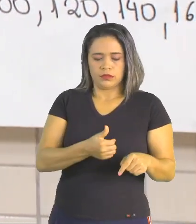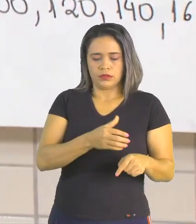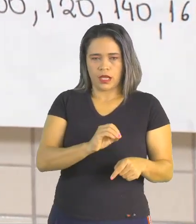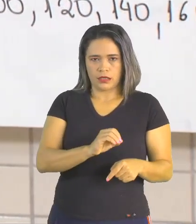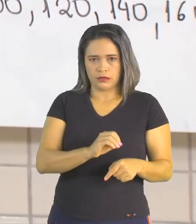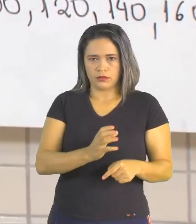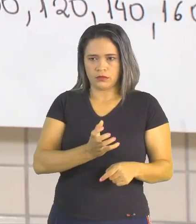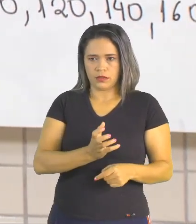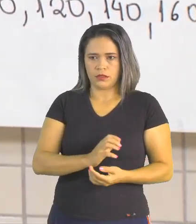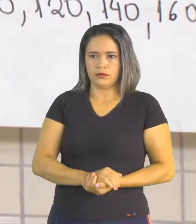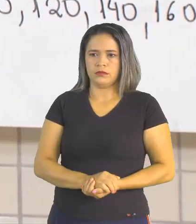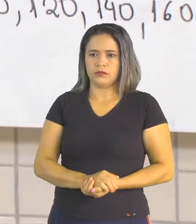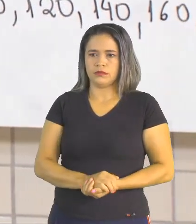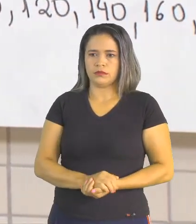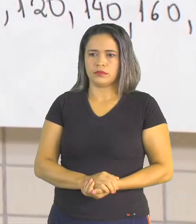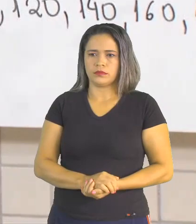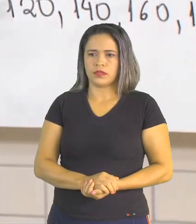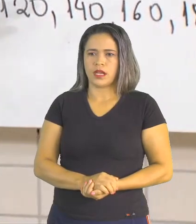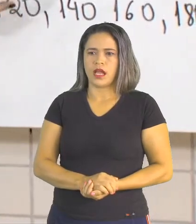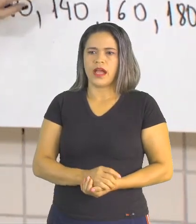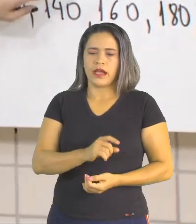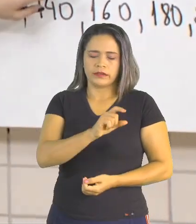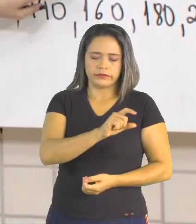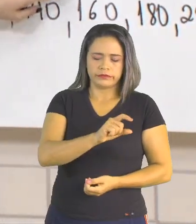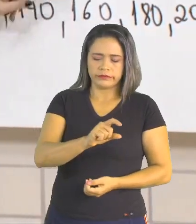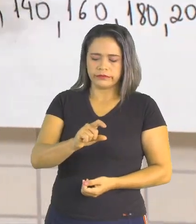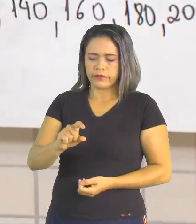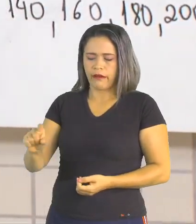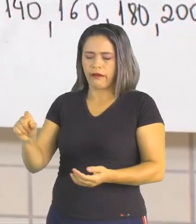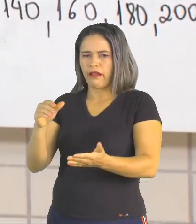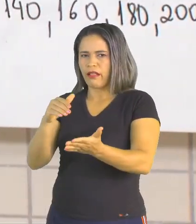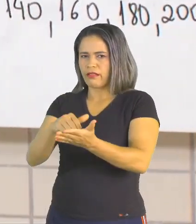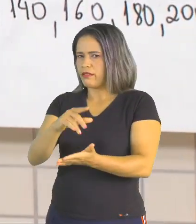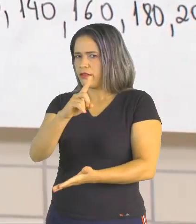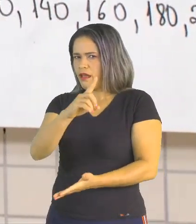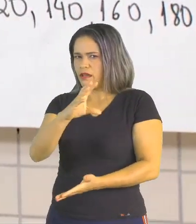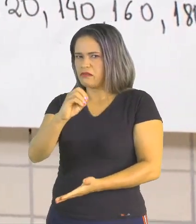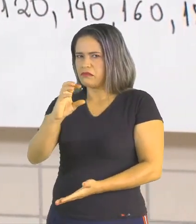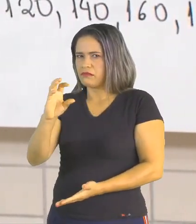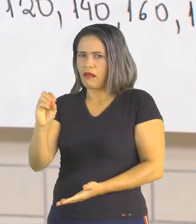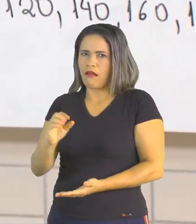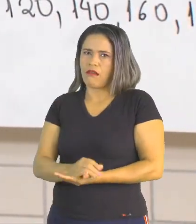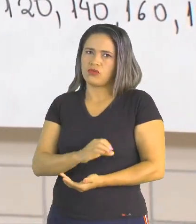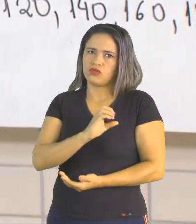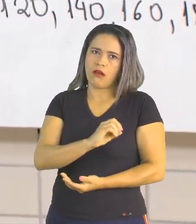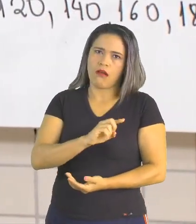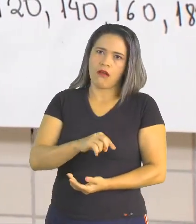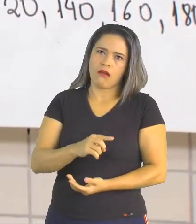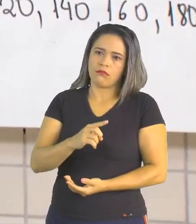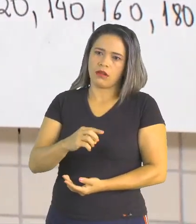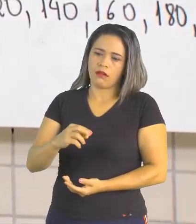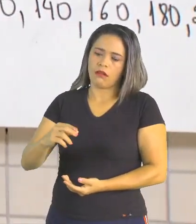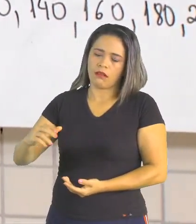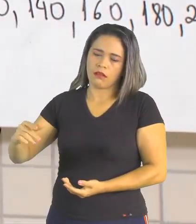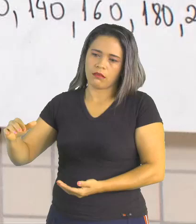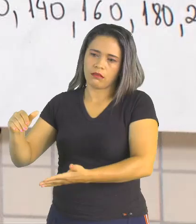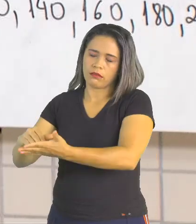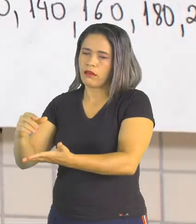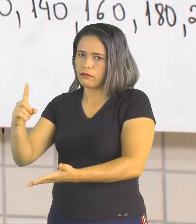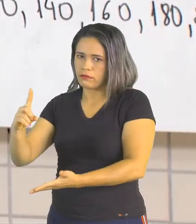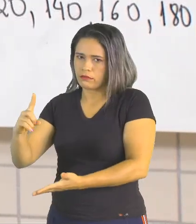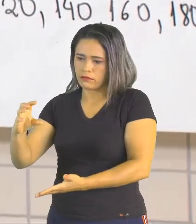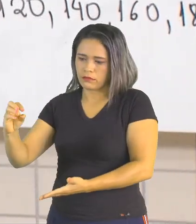de 10, geralmente a gente vai até 100, que é por 0, 1, 2, 3, taraná, até 10. Então,